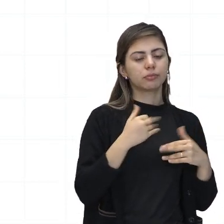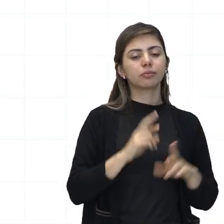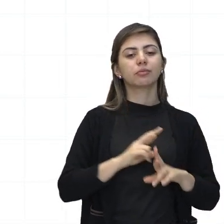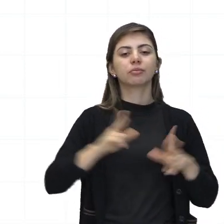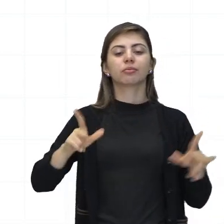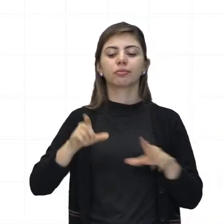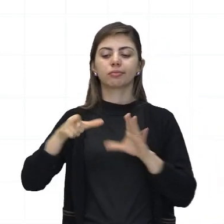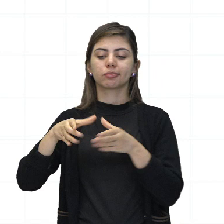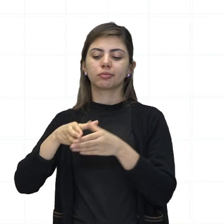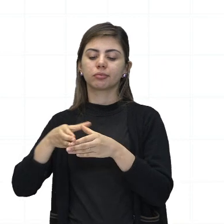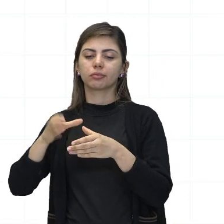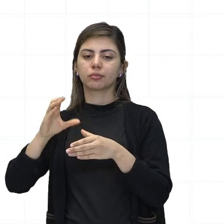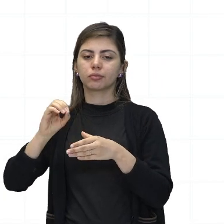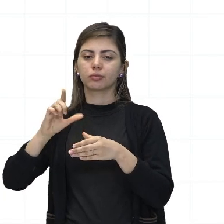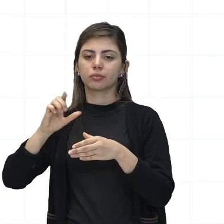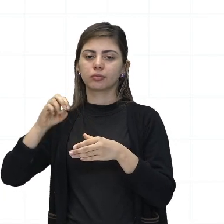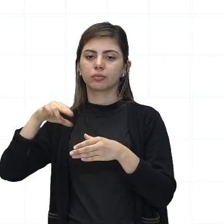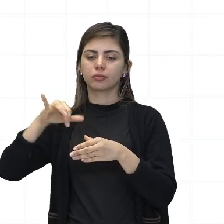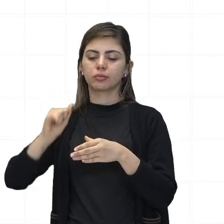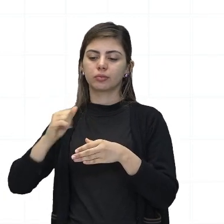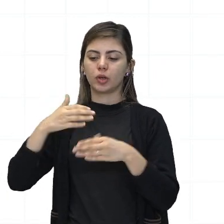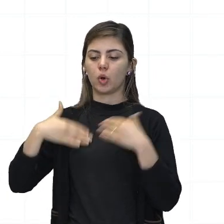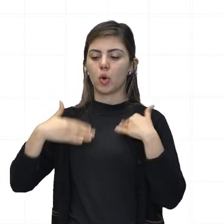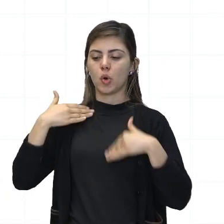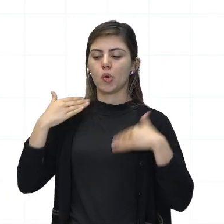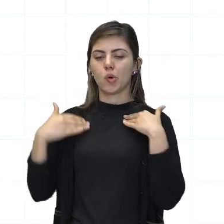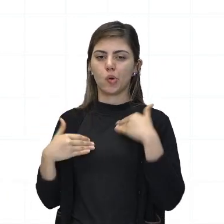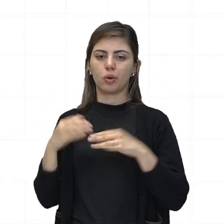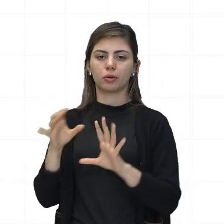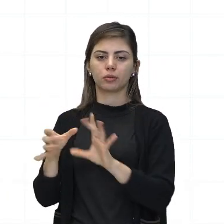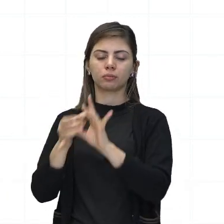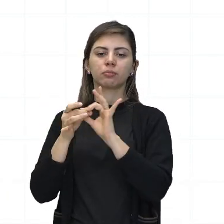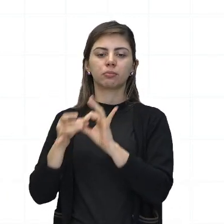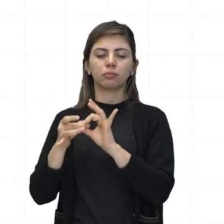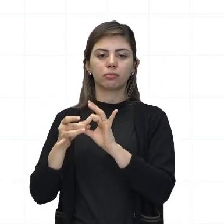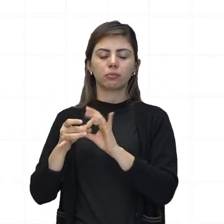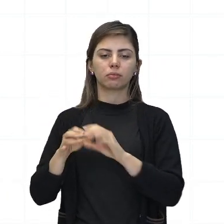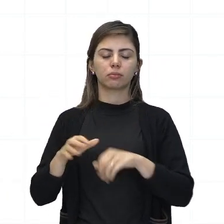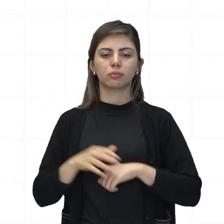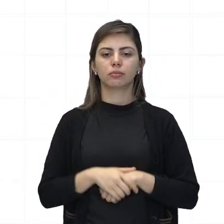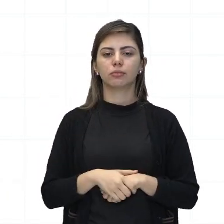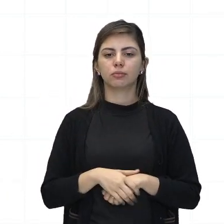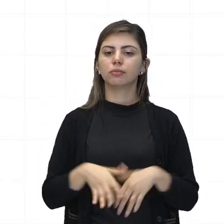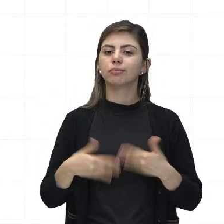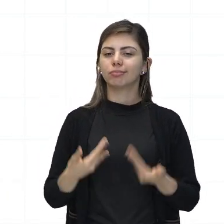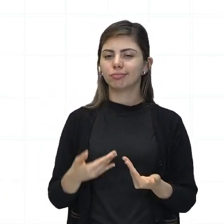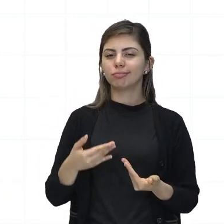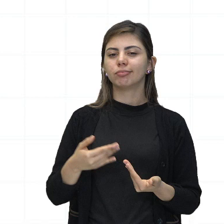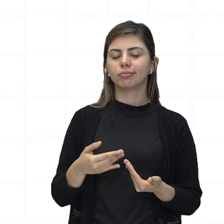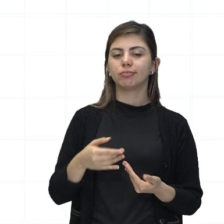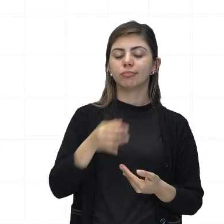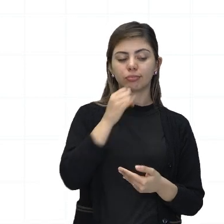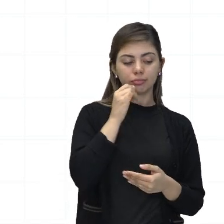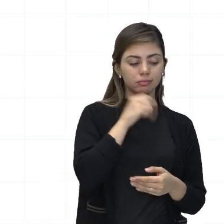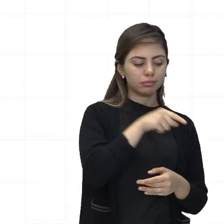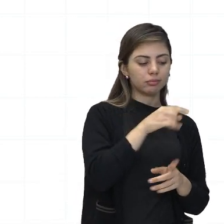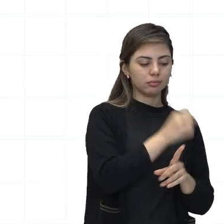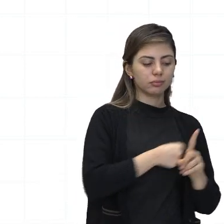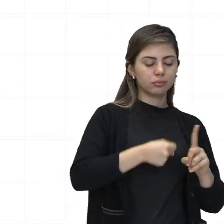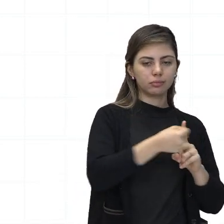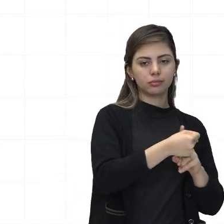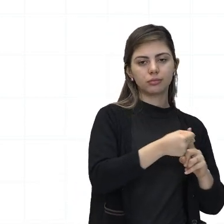da colônia que eles estão ali anatomicamente unidos, né? E como exemplo de sociedade que